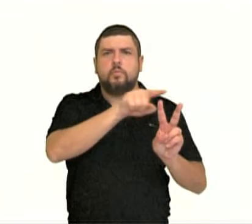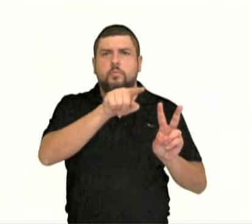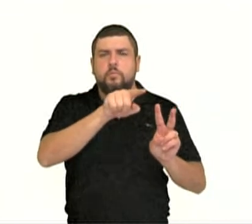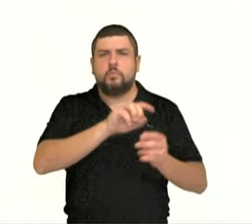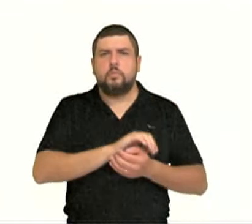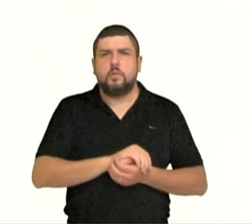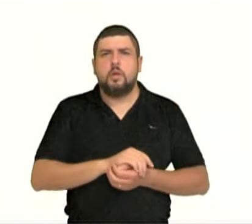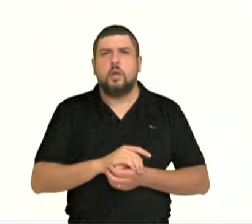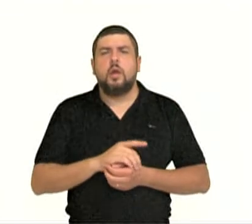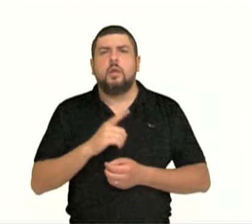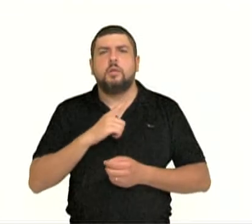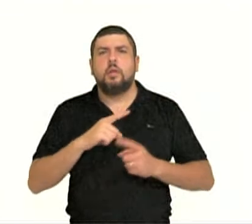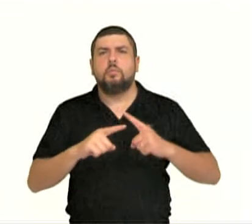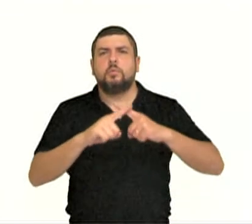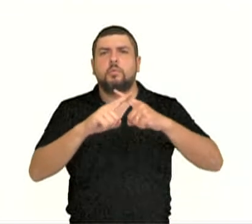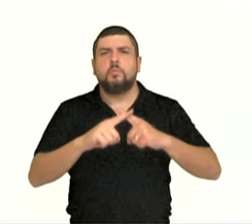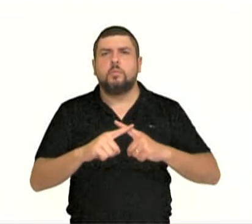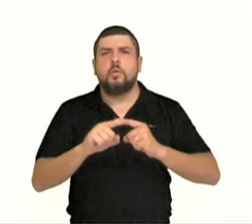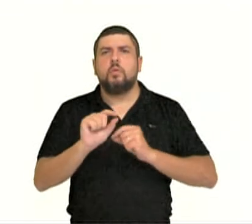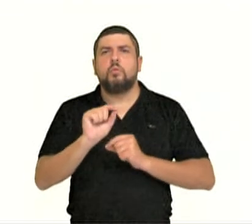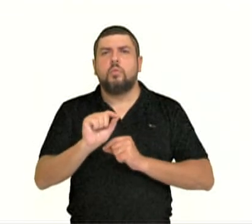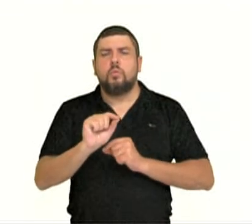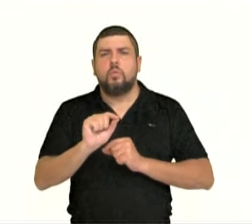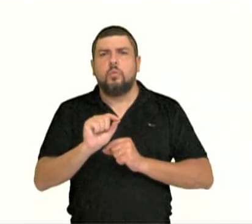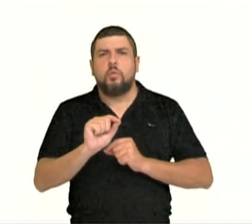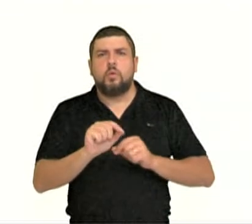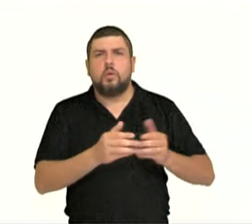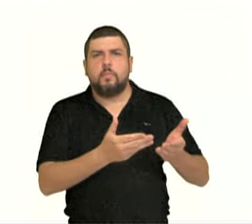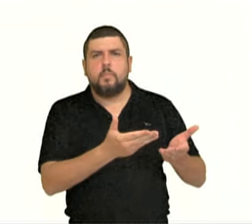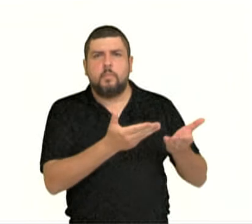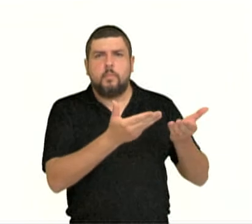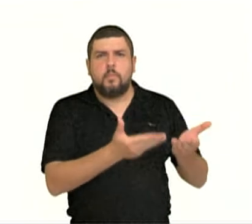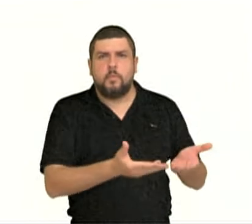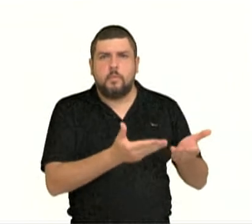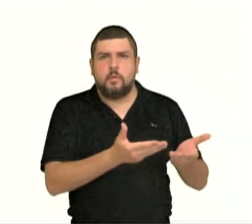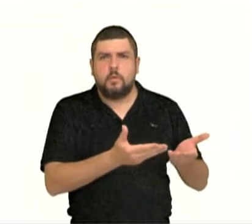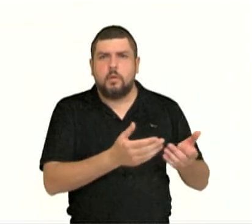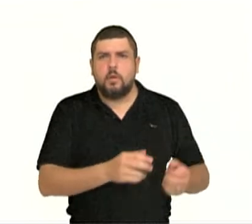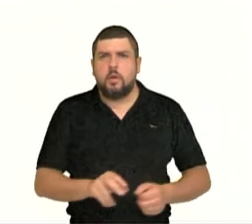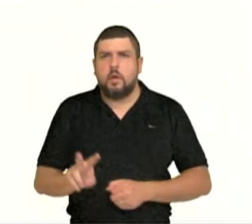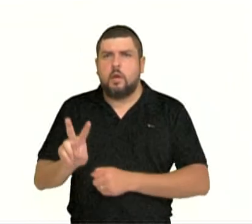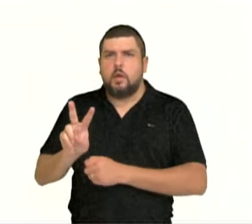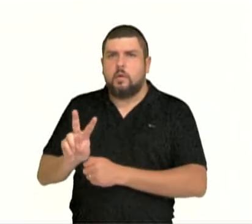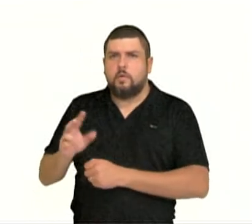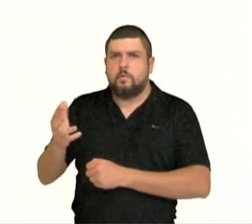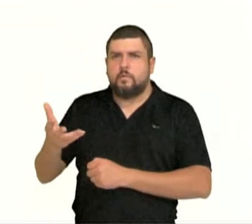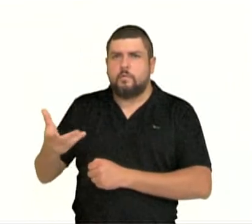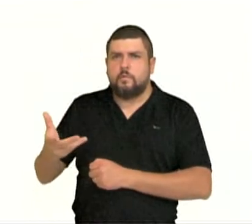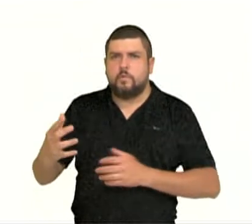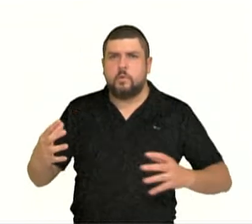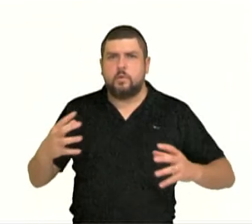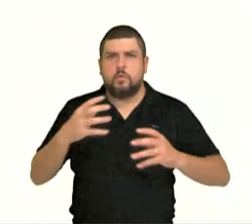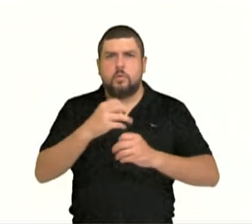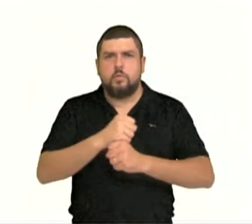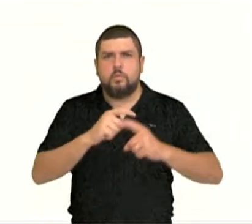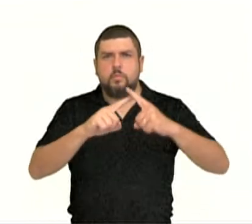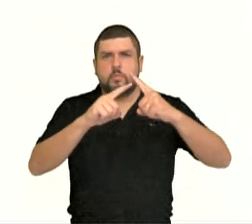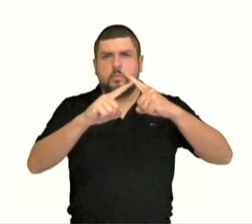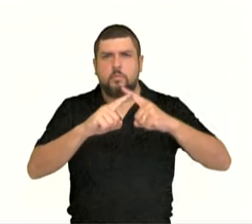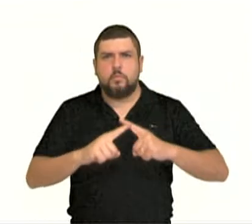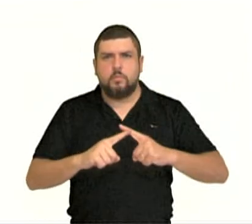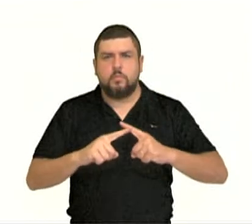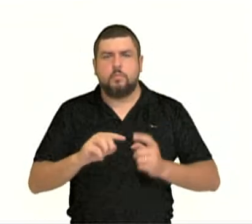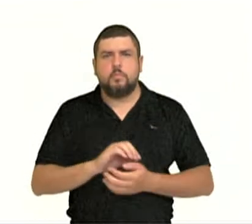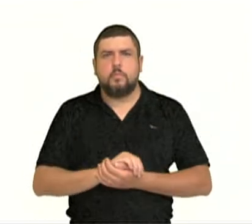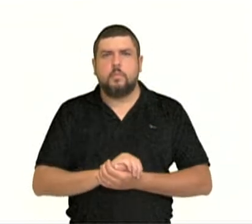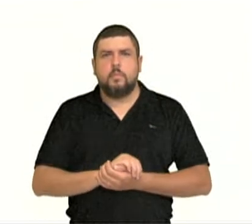pelo produto entre a massa e a velocidade, certo? Vejam que esse momento linear, ele tem a